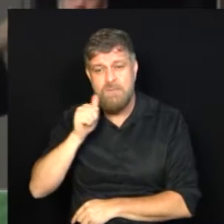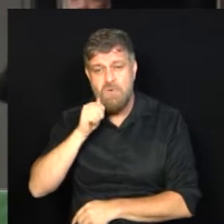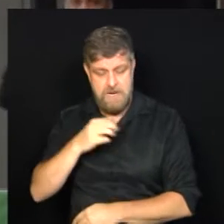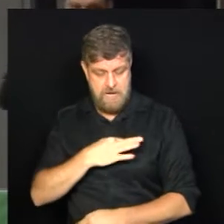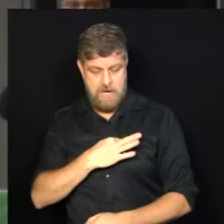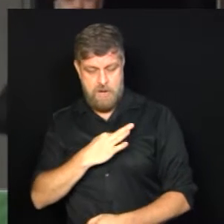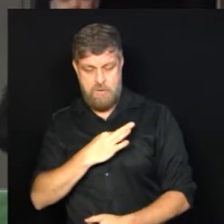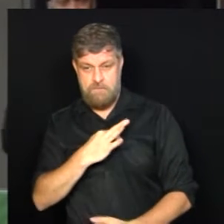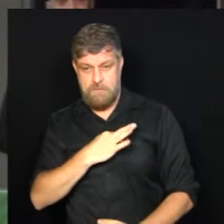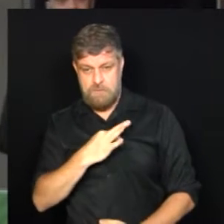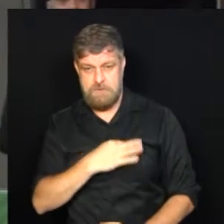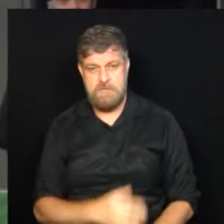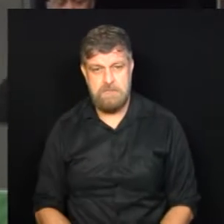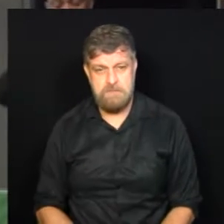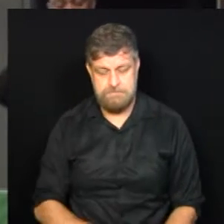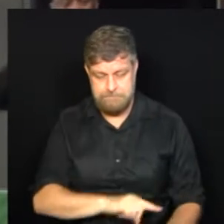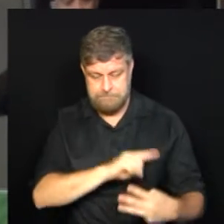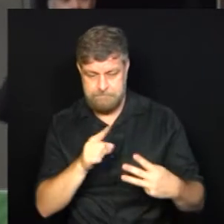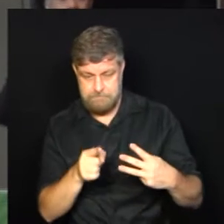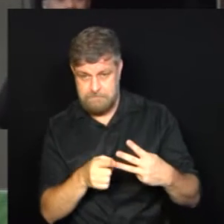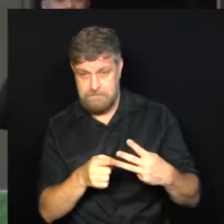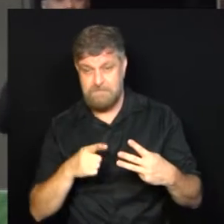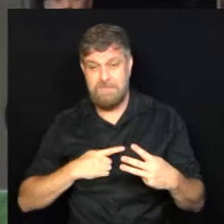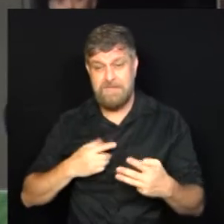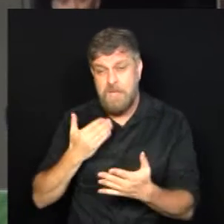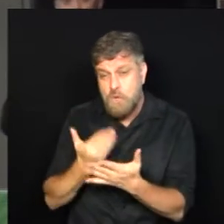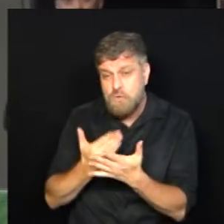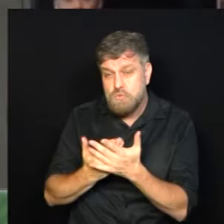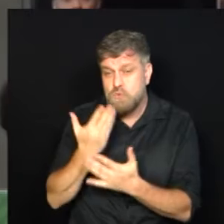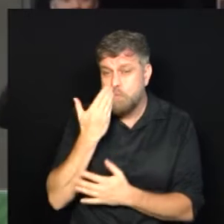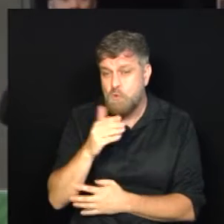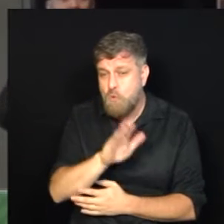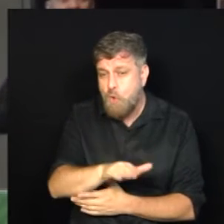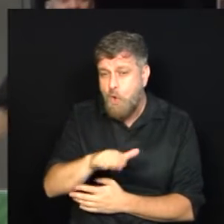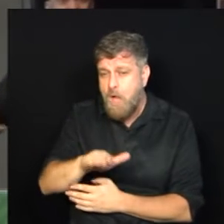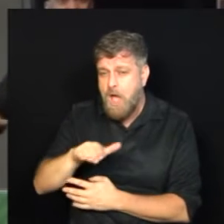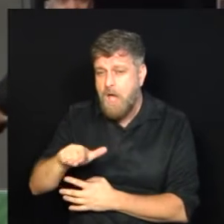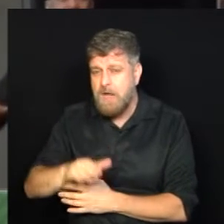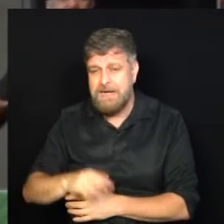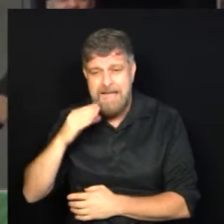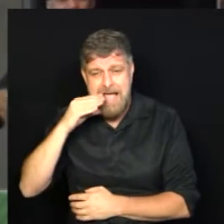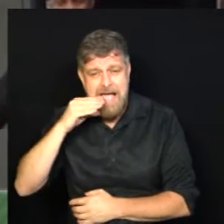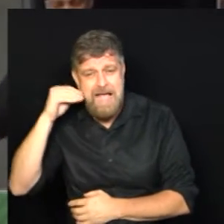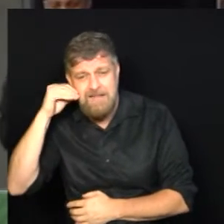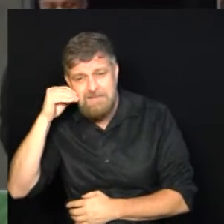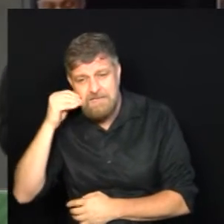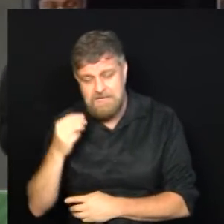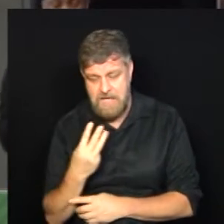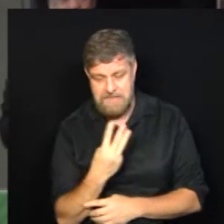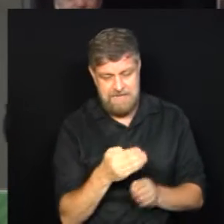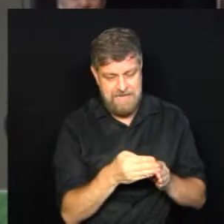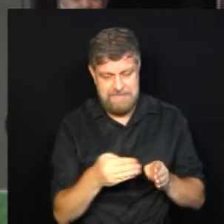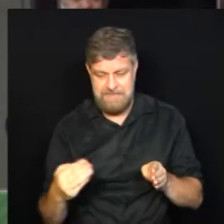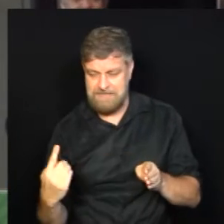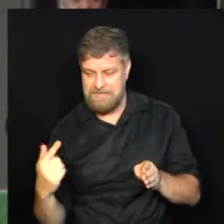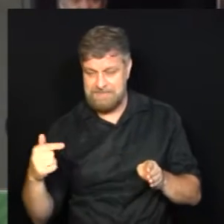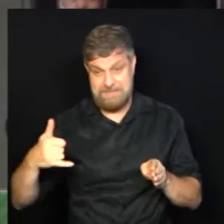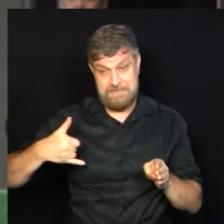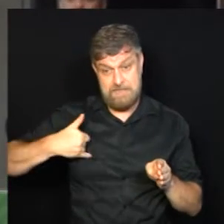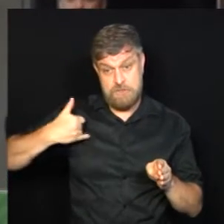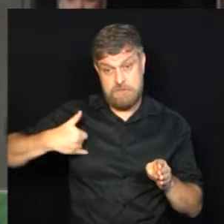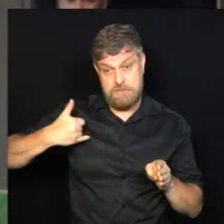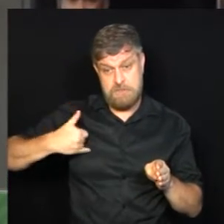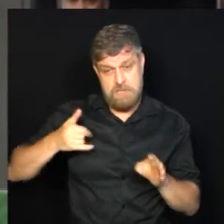voluntárias. Vamos ainda realizar um estudo com crianças e adolescentes de 3 a 17 anos, ainda estamos